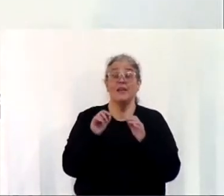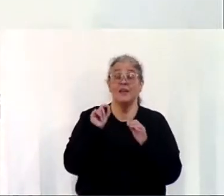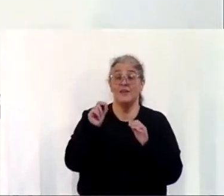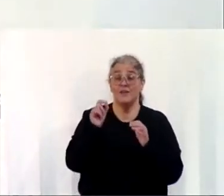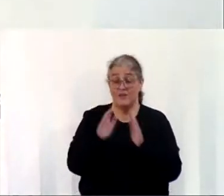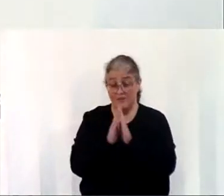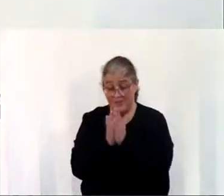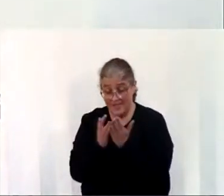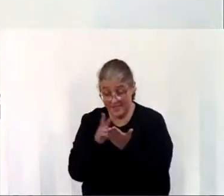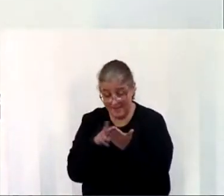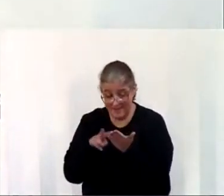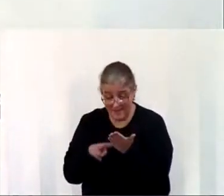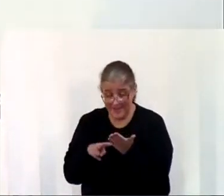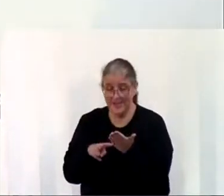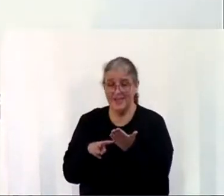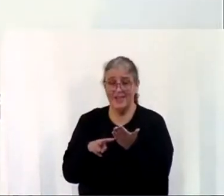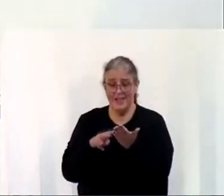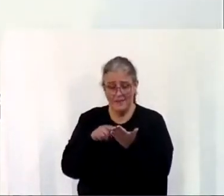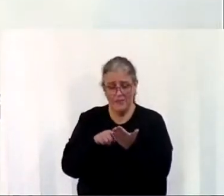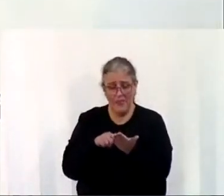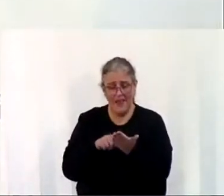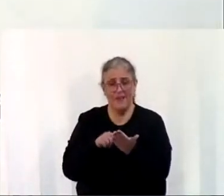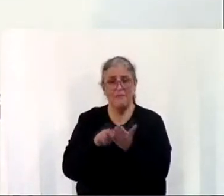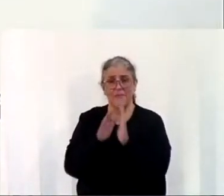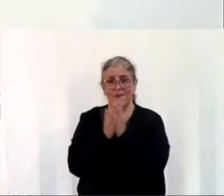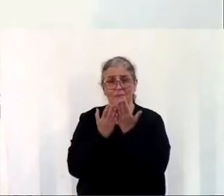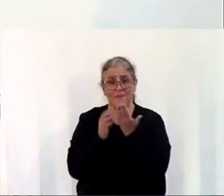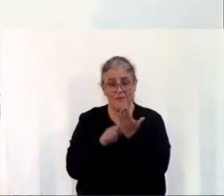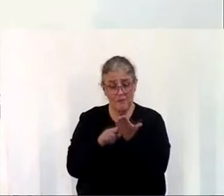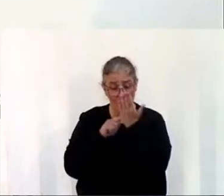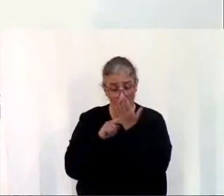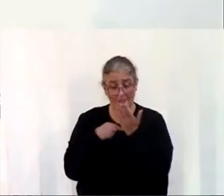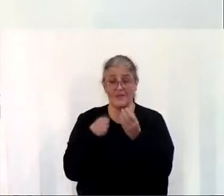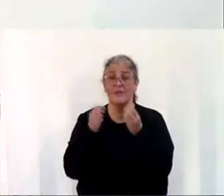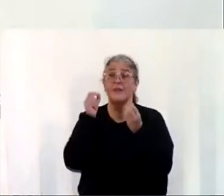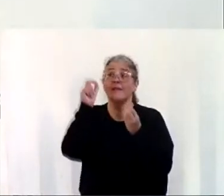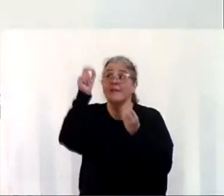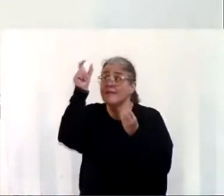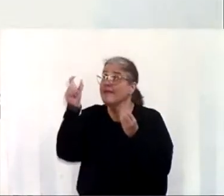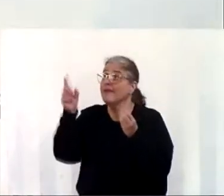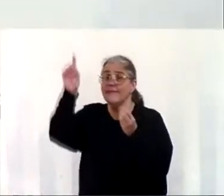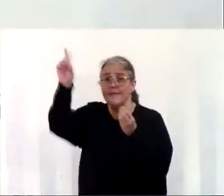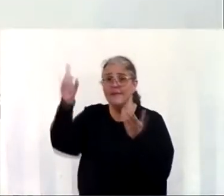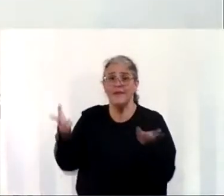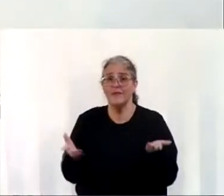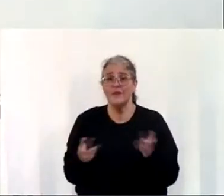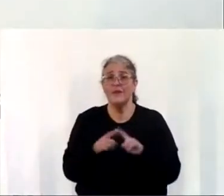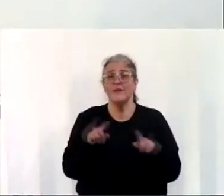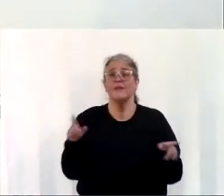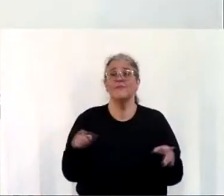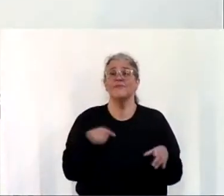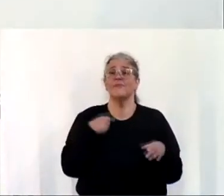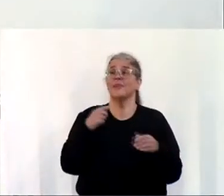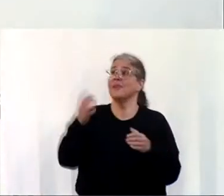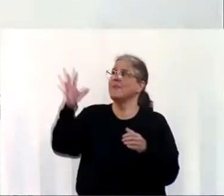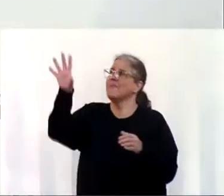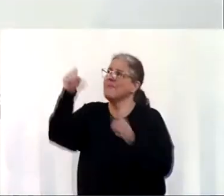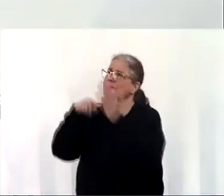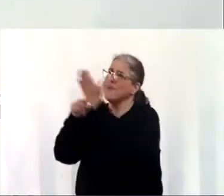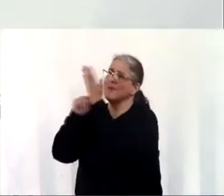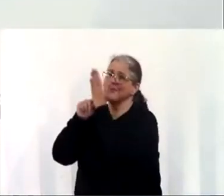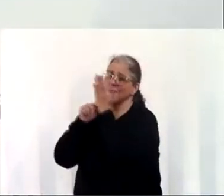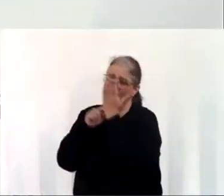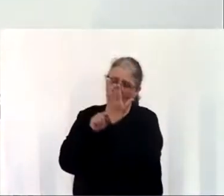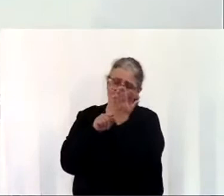mostra de novo quem é Deus, nos mostra de novo qual é o seu amor, nos mostra que o amor de Deus para conosco foi mediado